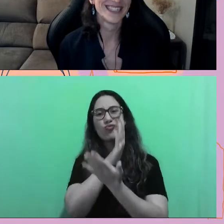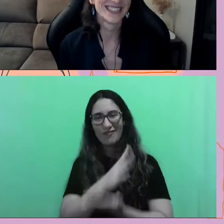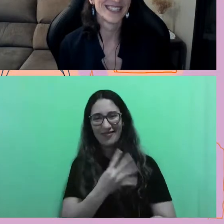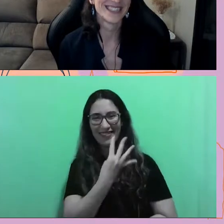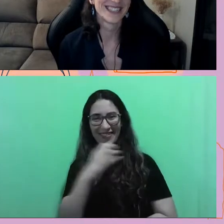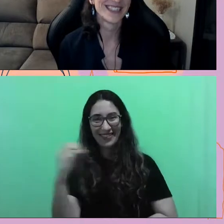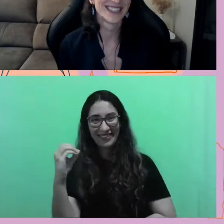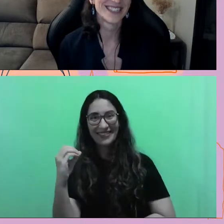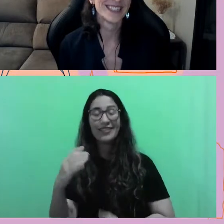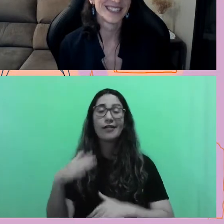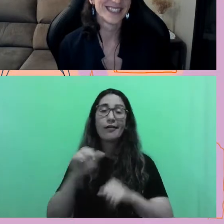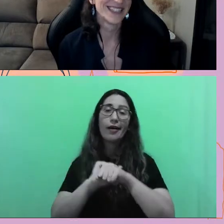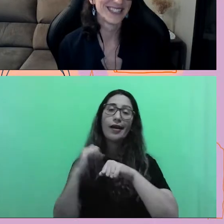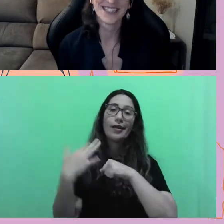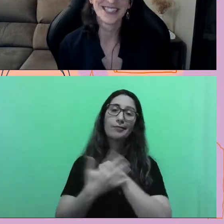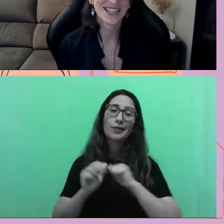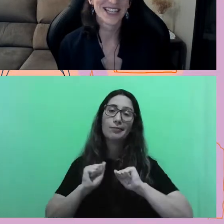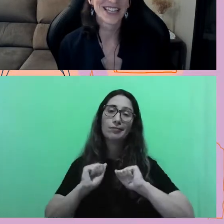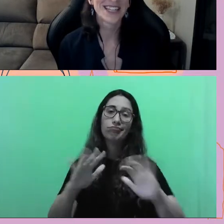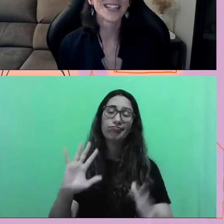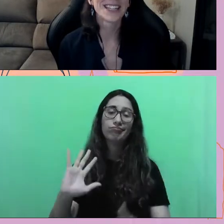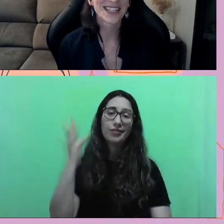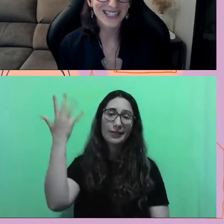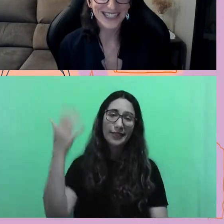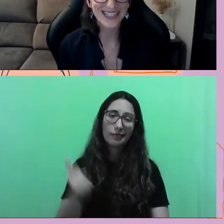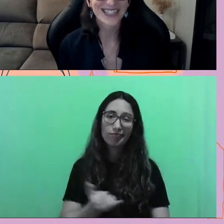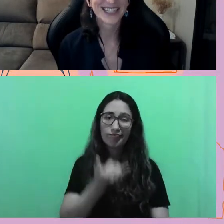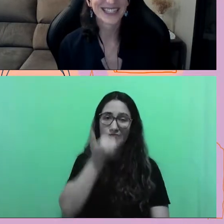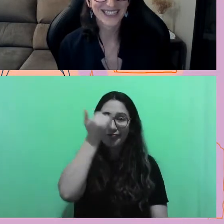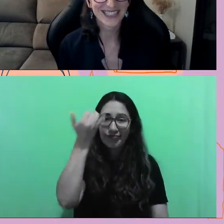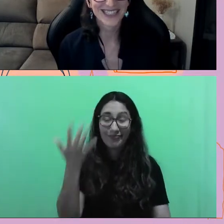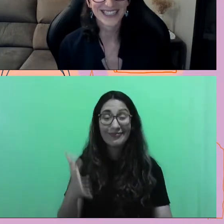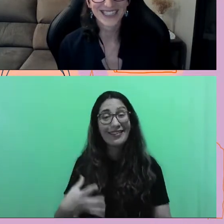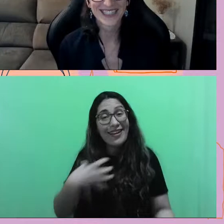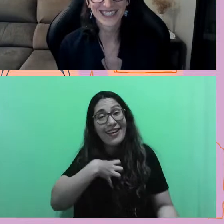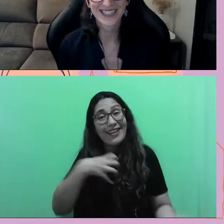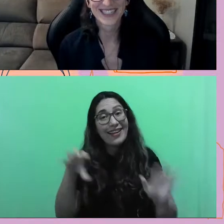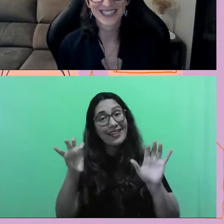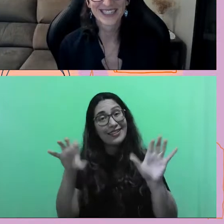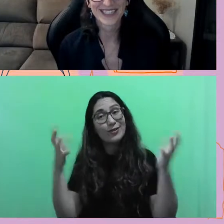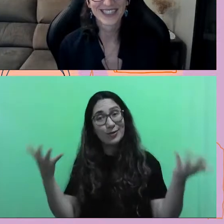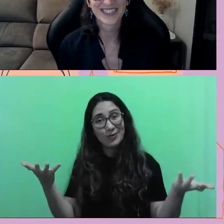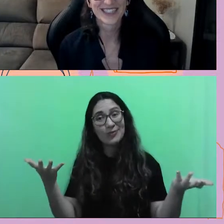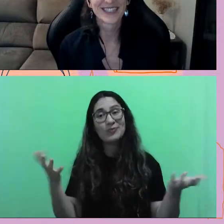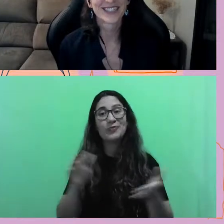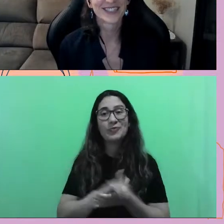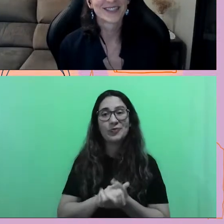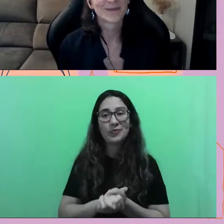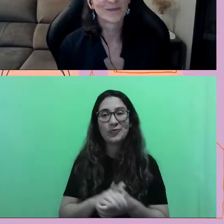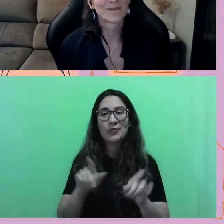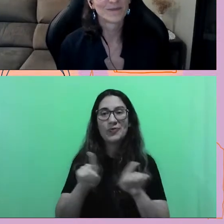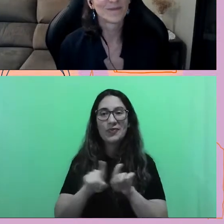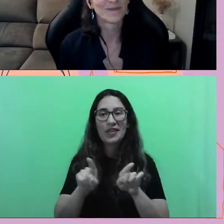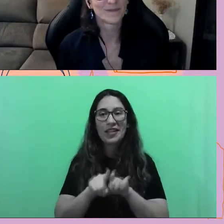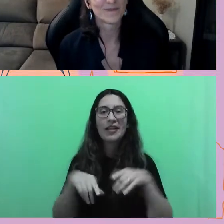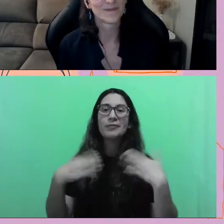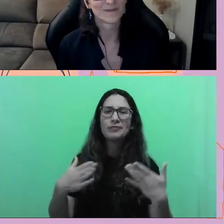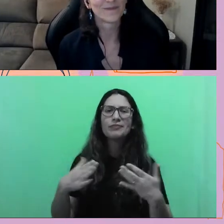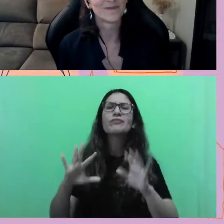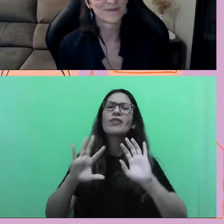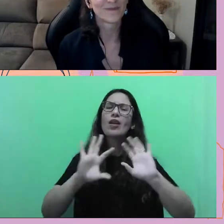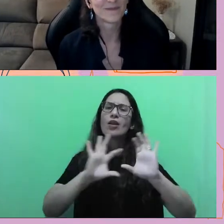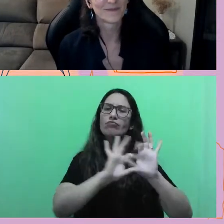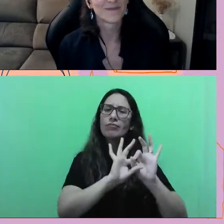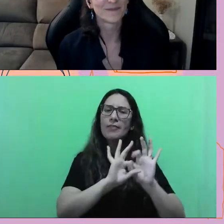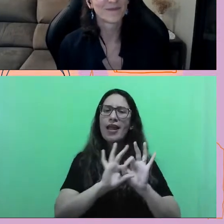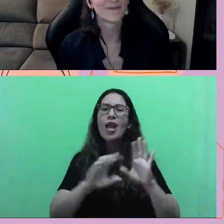aí a pandemia veio e estragou meus planos, mas era isso, assim, eu ia, aí eu estava fazendo coleção dos rótulos,